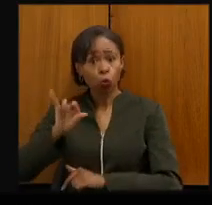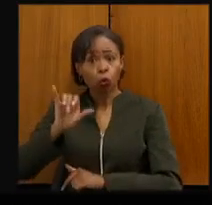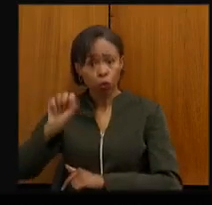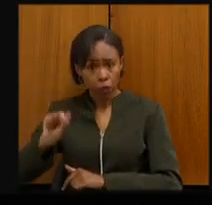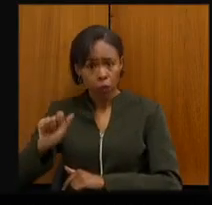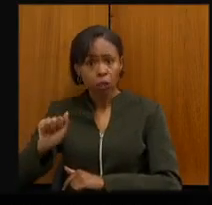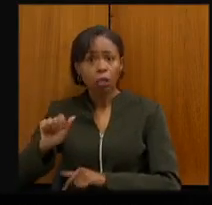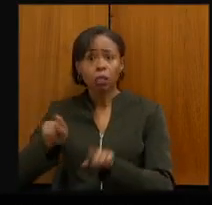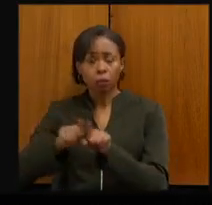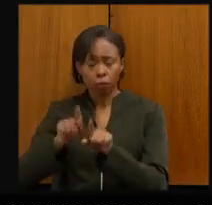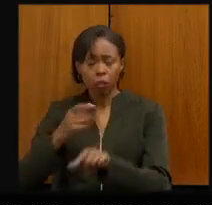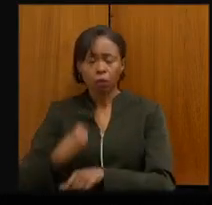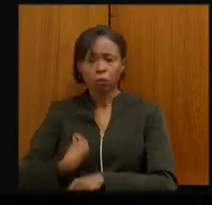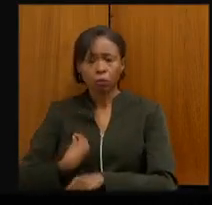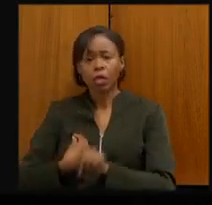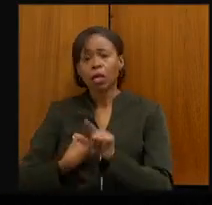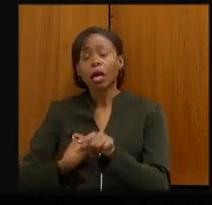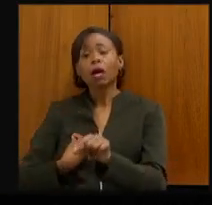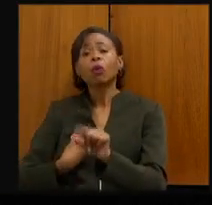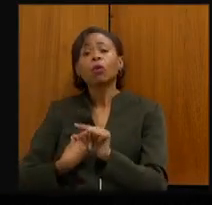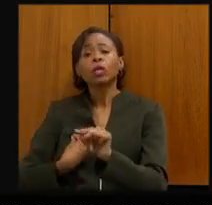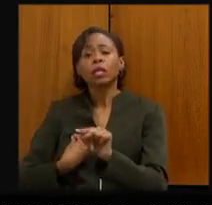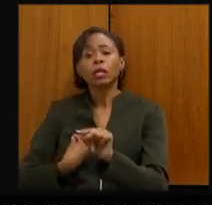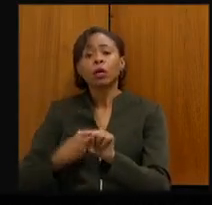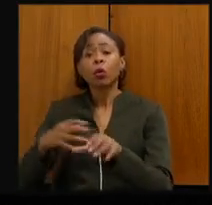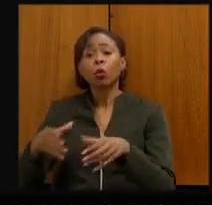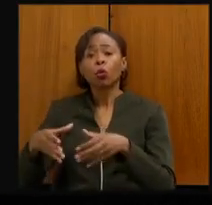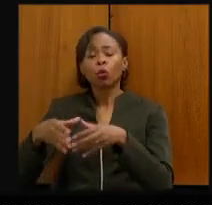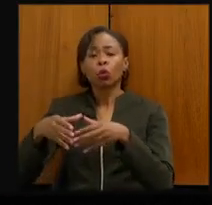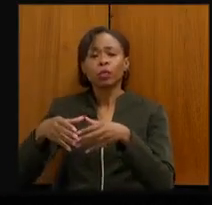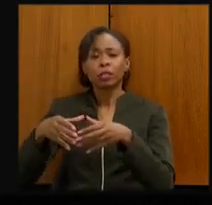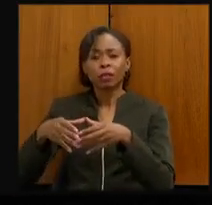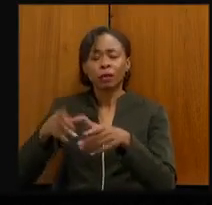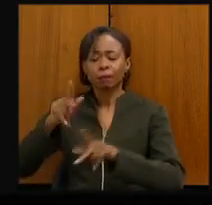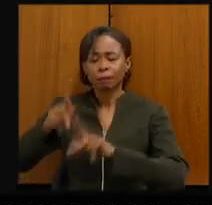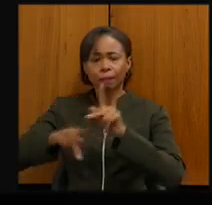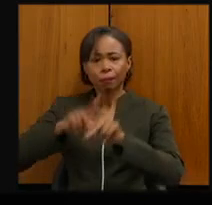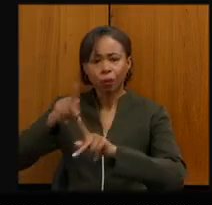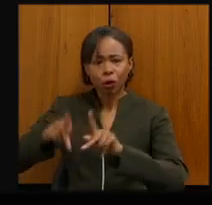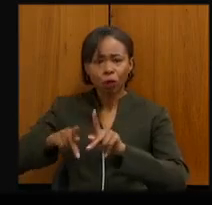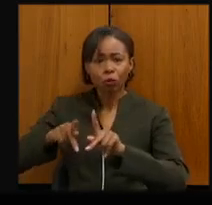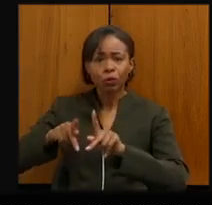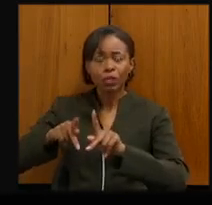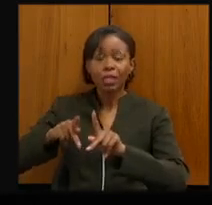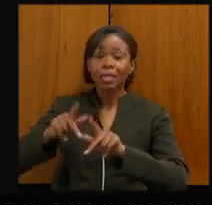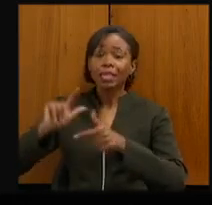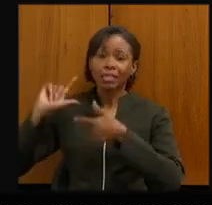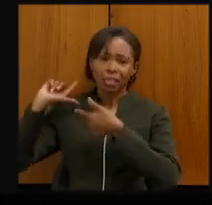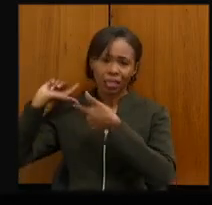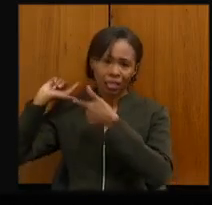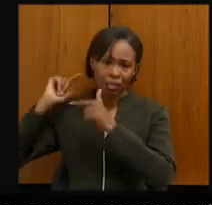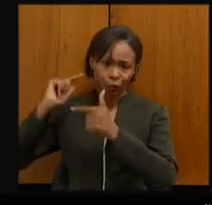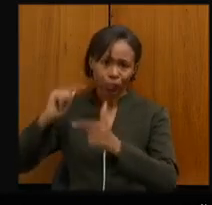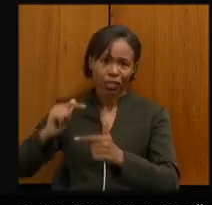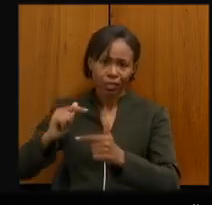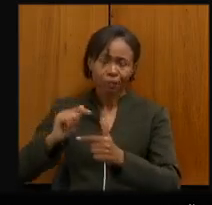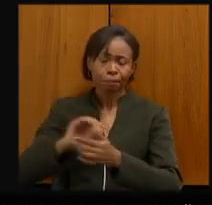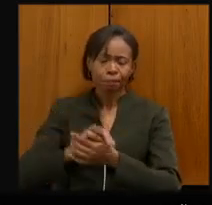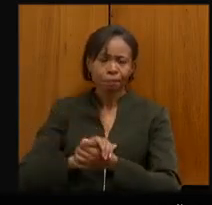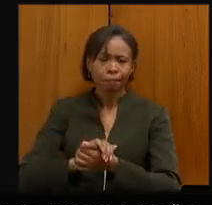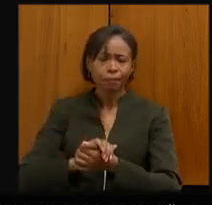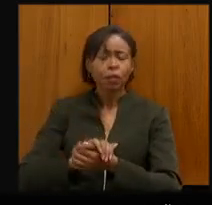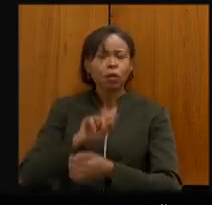que é comissão de povos e comunidades tradicionais é Ou seja você precisa de você